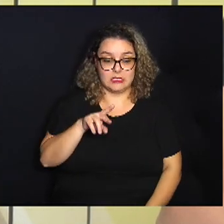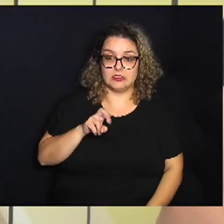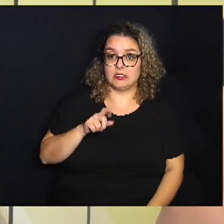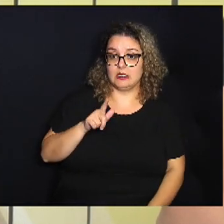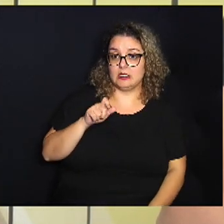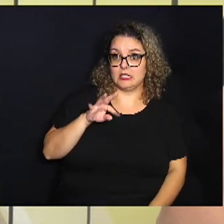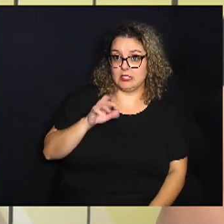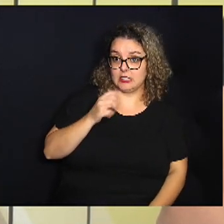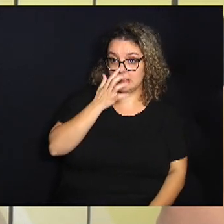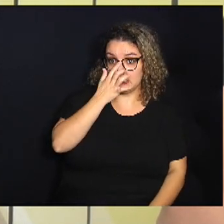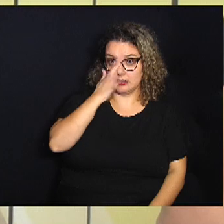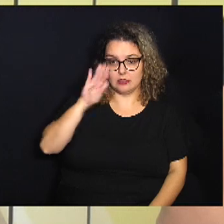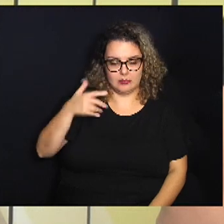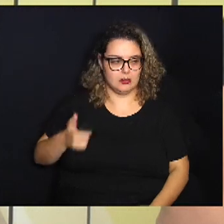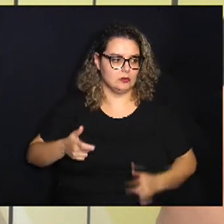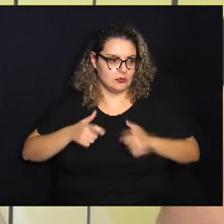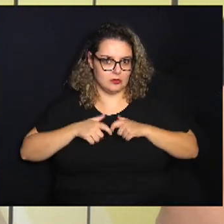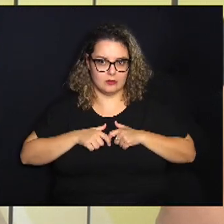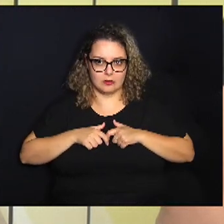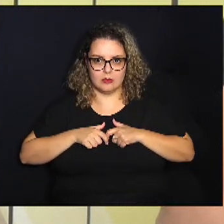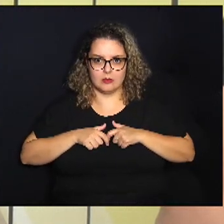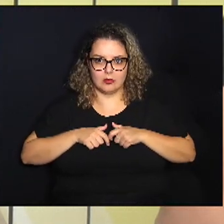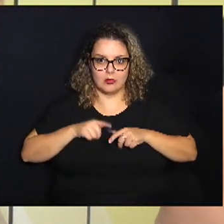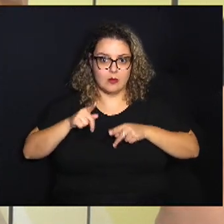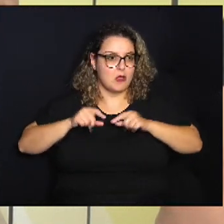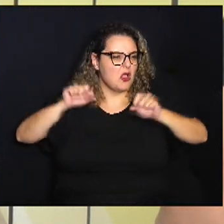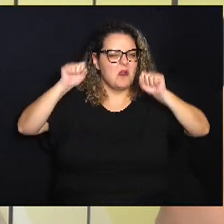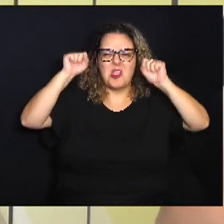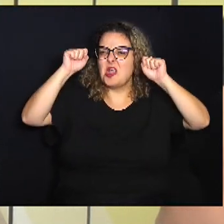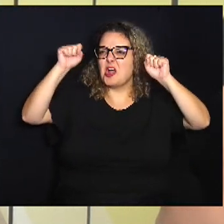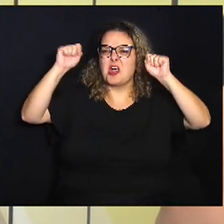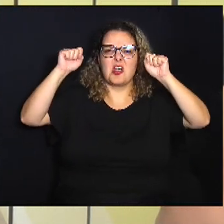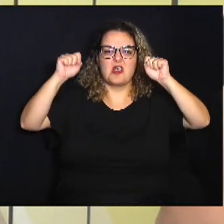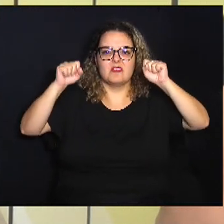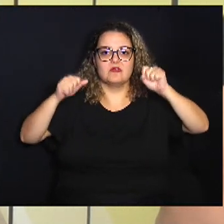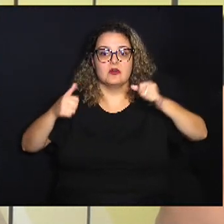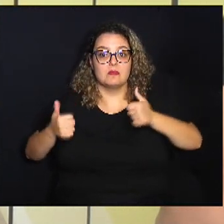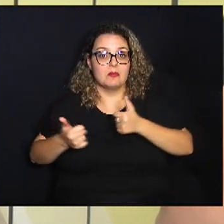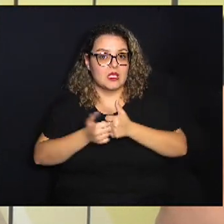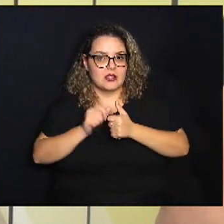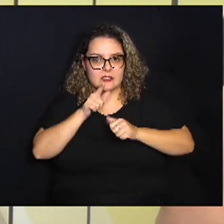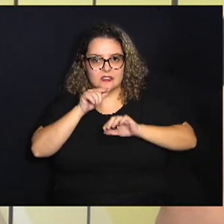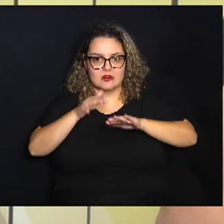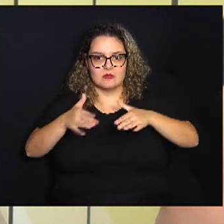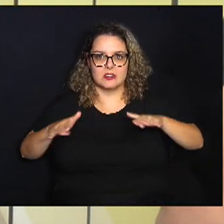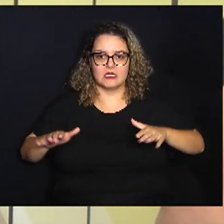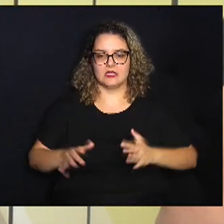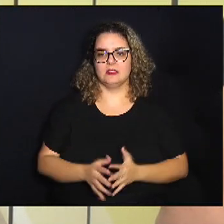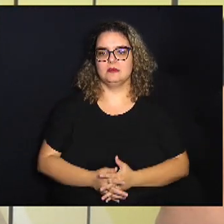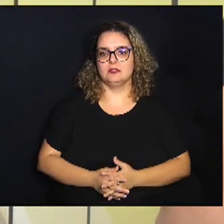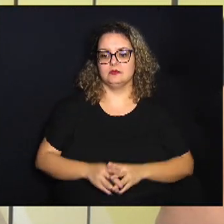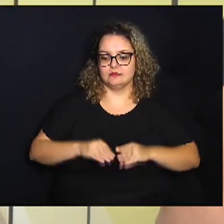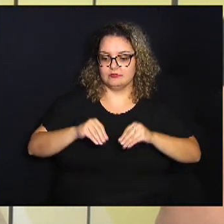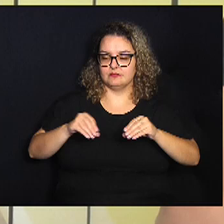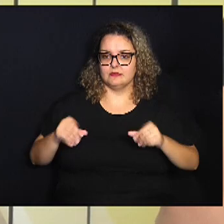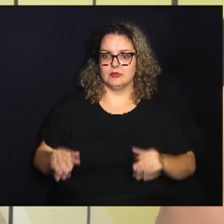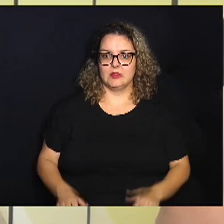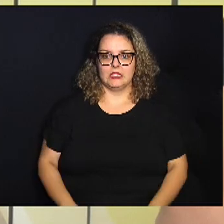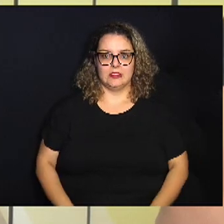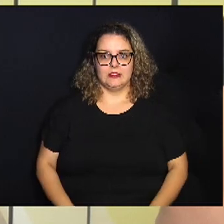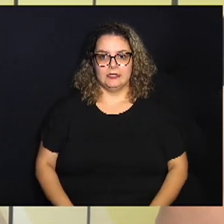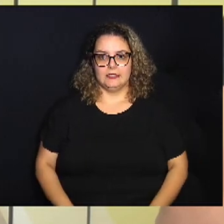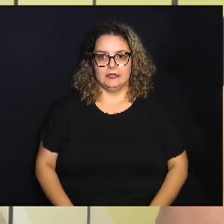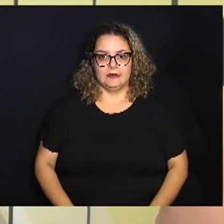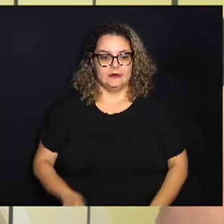quando ele ganha a medal race, o povo começa a fazer festa. Foi muito próximo da praia. Só que ele fala, esses caras vão entender que eu não